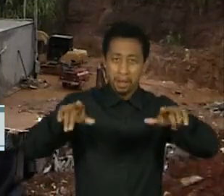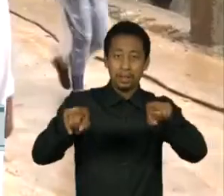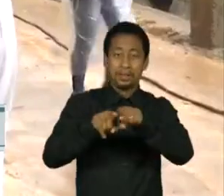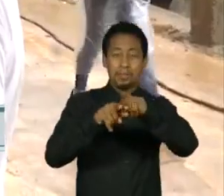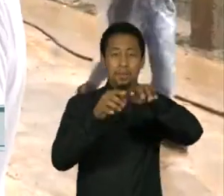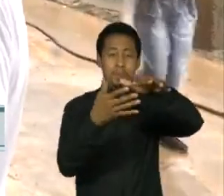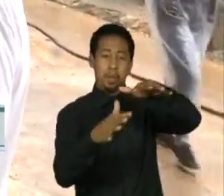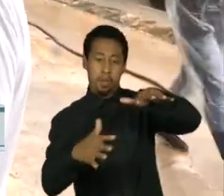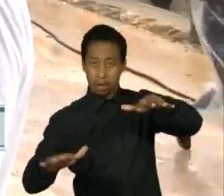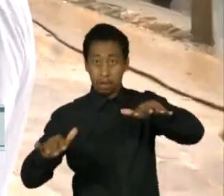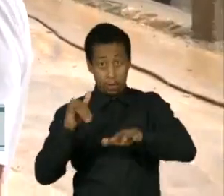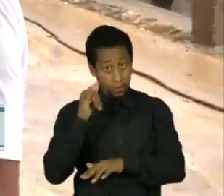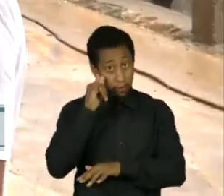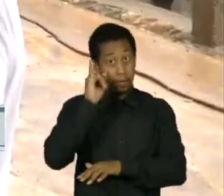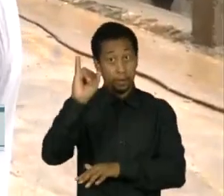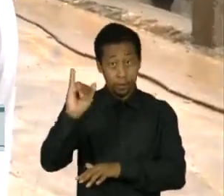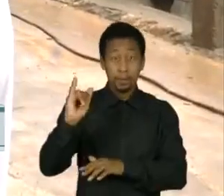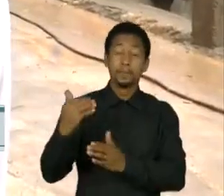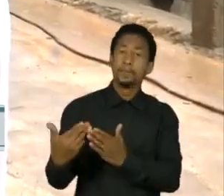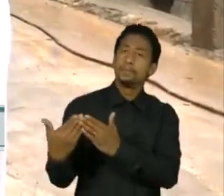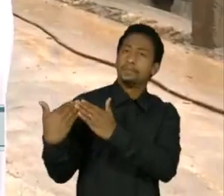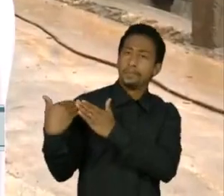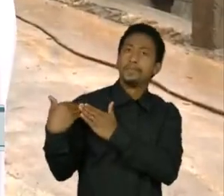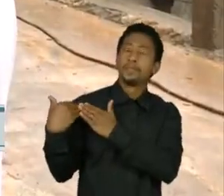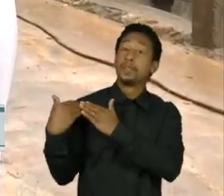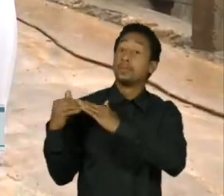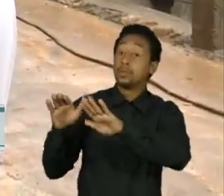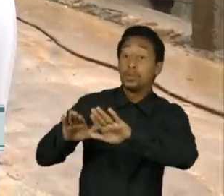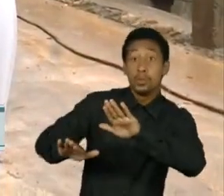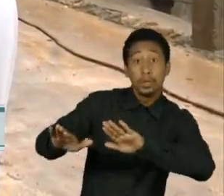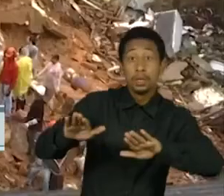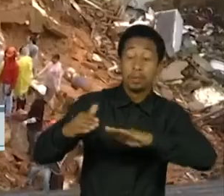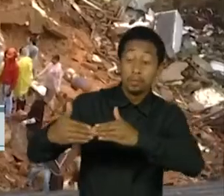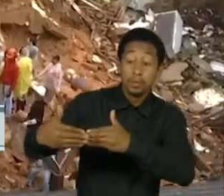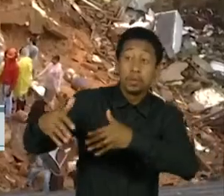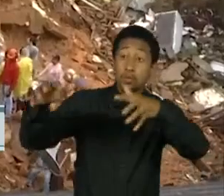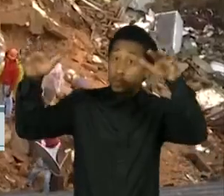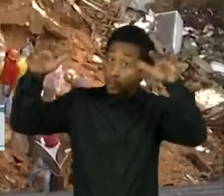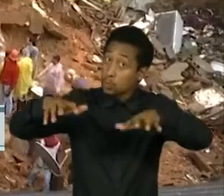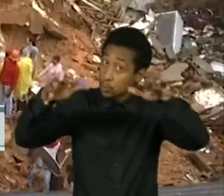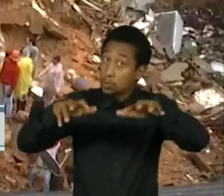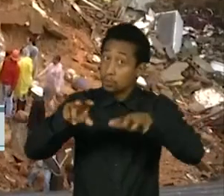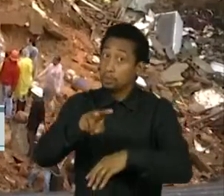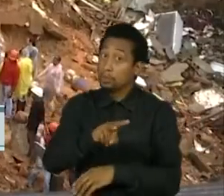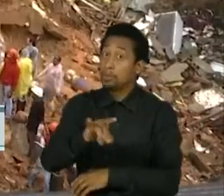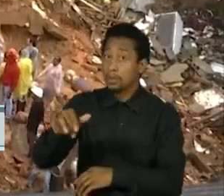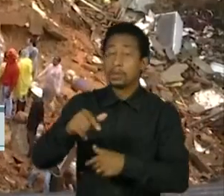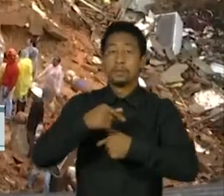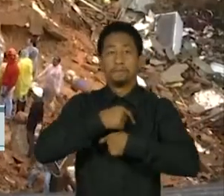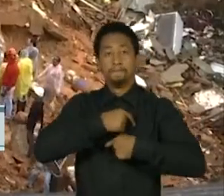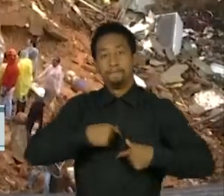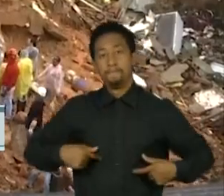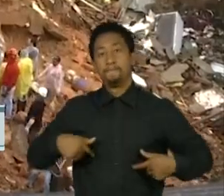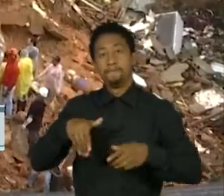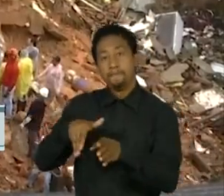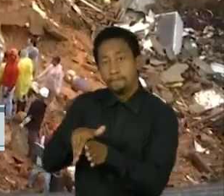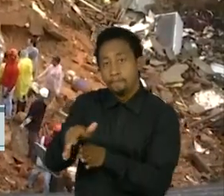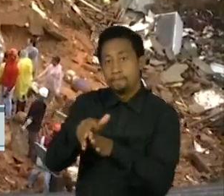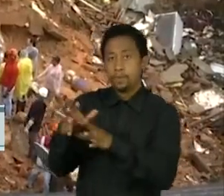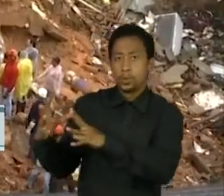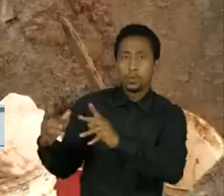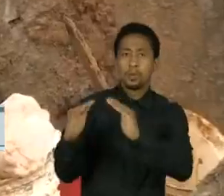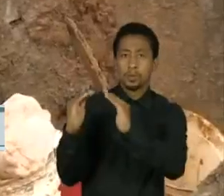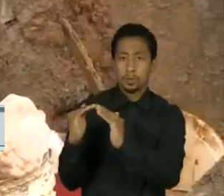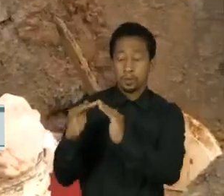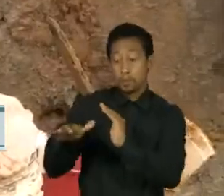deslizamentos. As autoridades também estão em alerta devido ao risco de novas chuvas. A Defesa Civil orientou a todos os moradores das